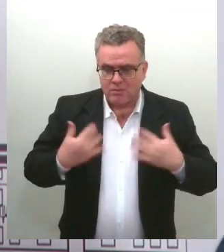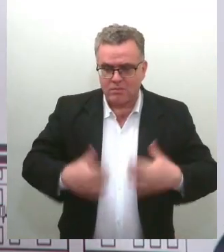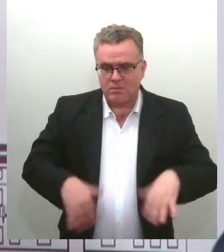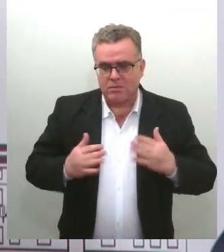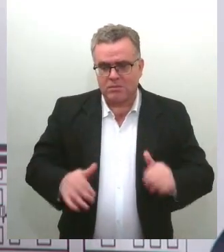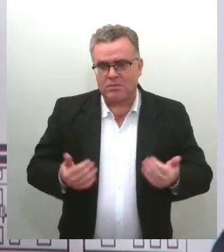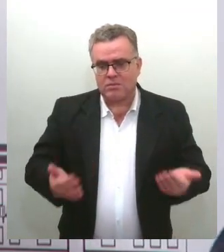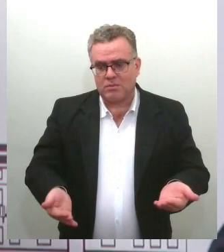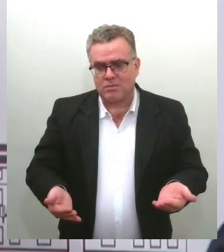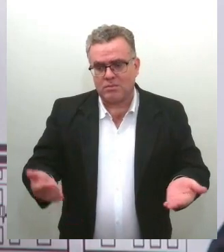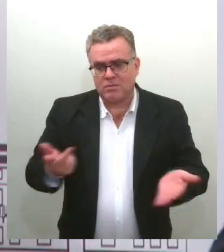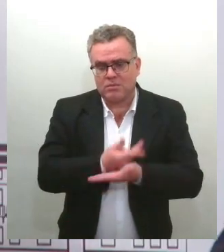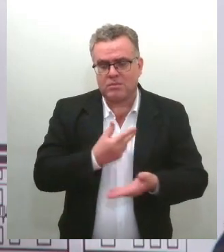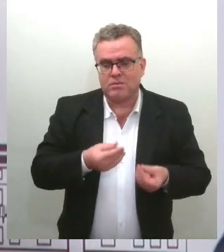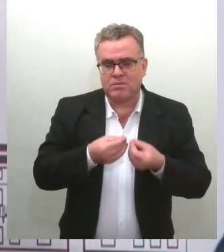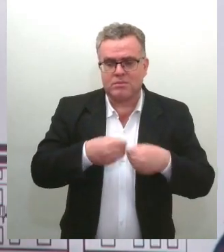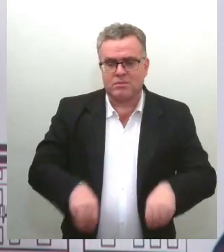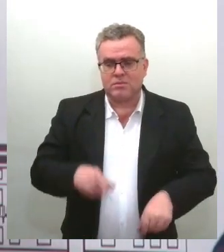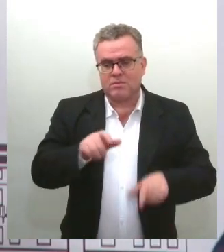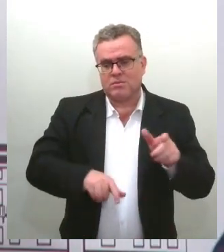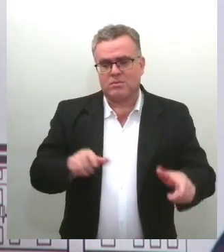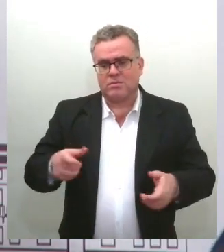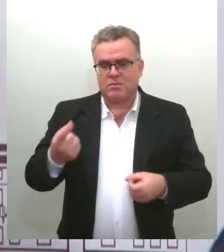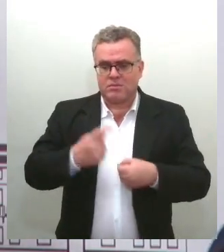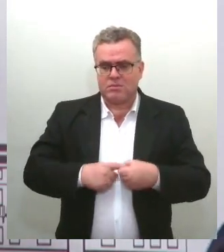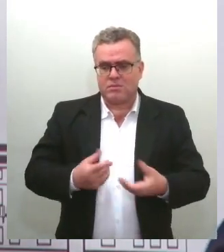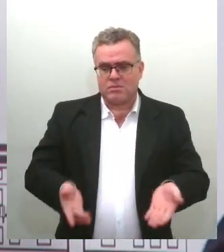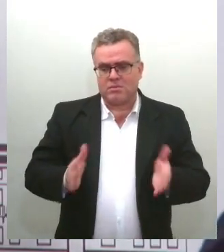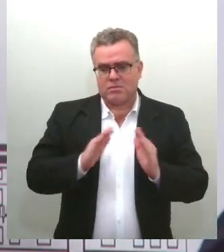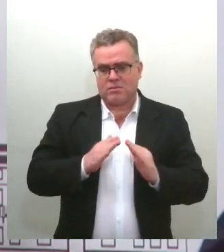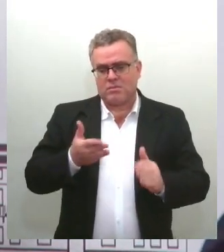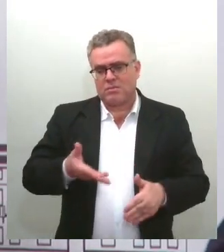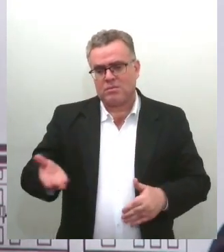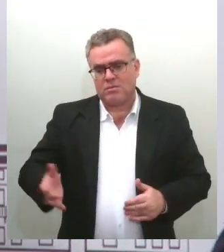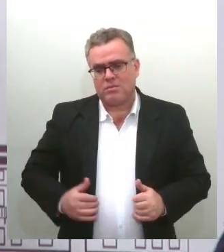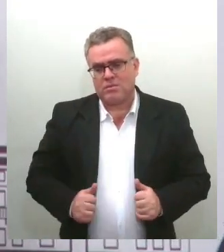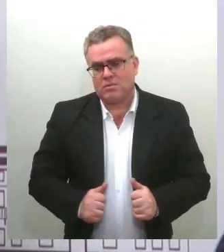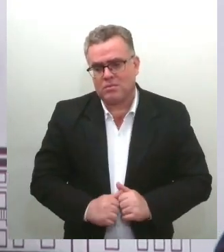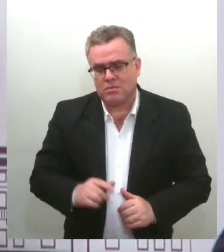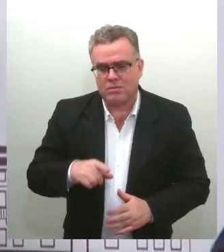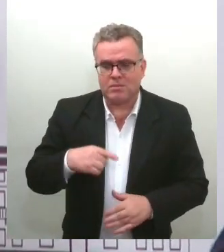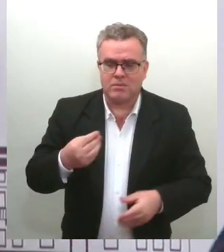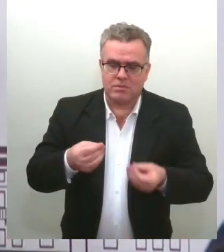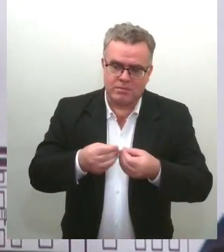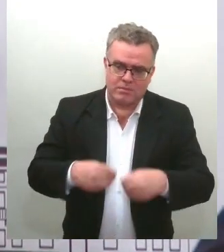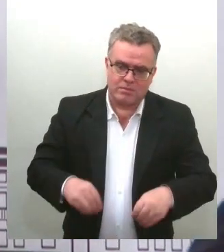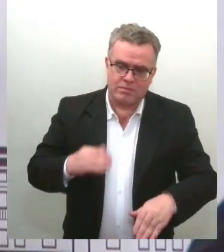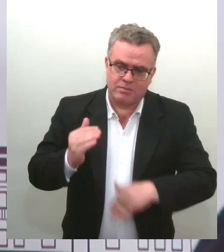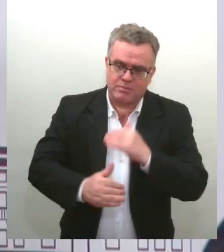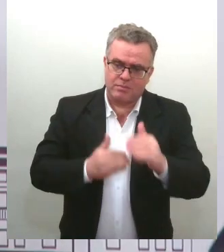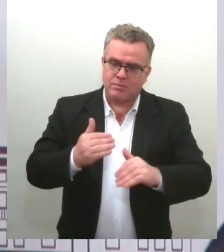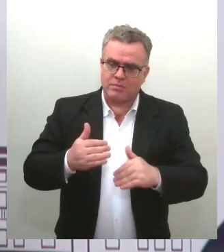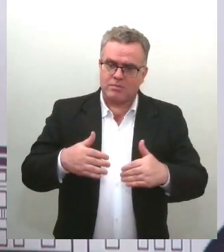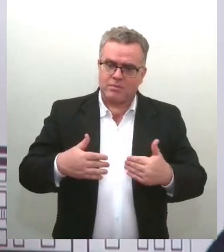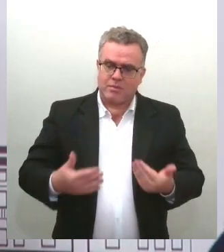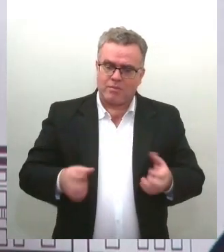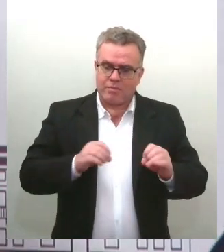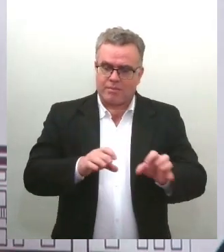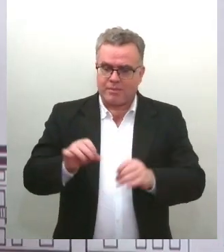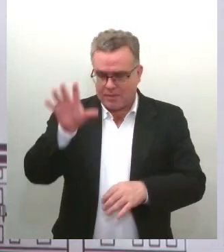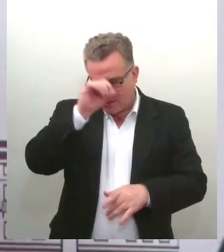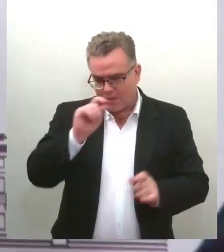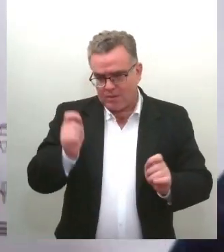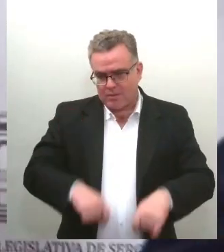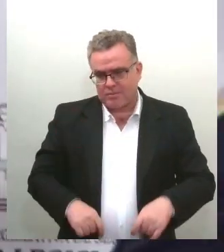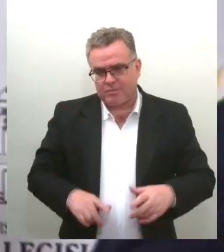retorno deles e também prejudicando o processo, né, de ensino e aprendizado. Então, eles estão fazendo esse